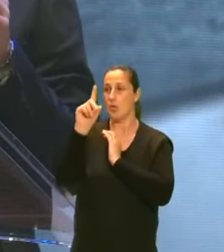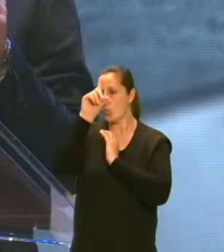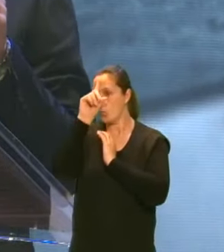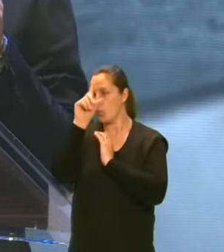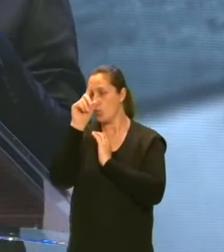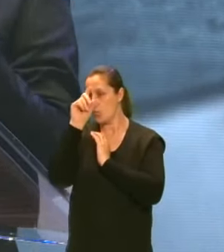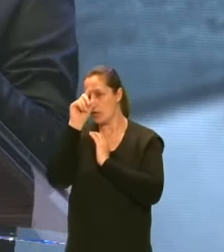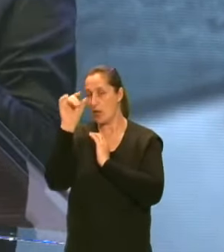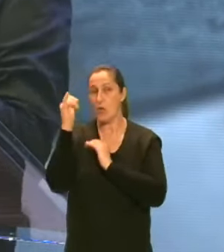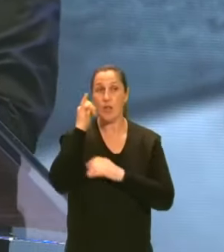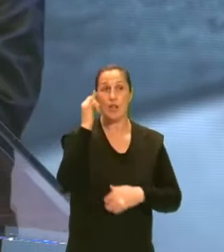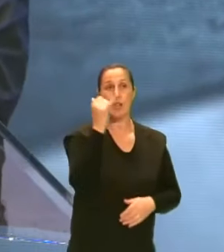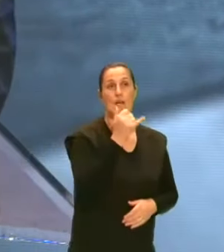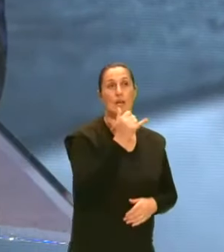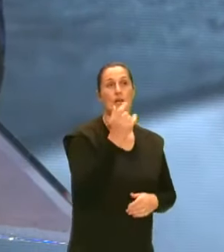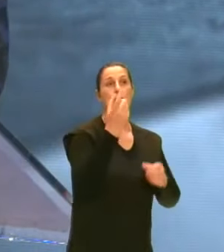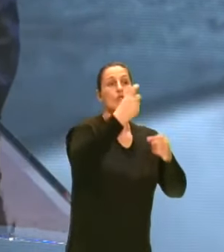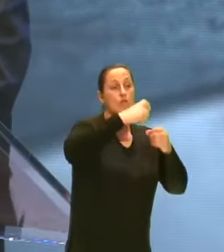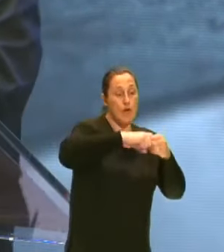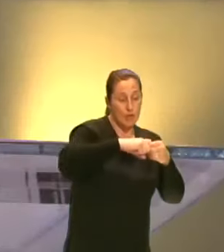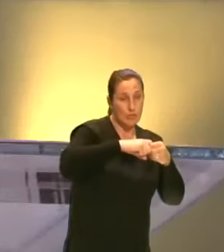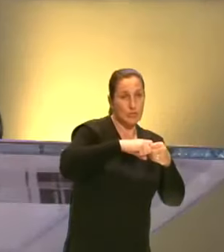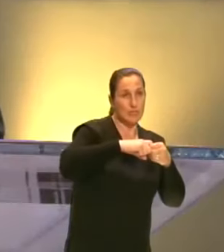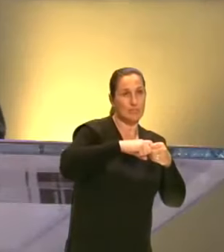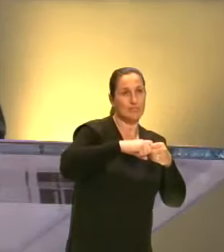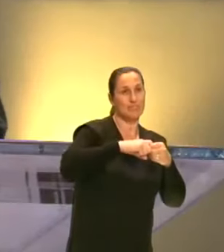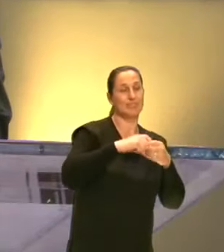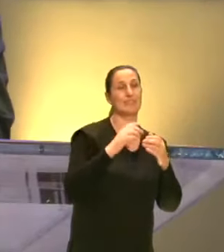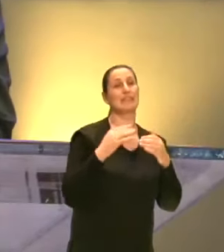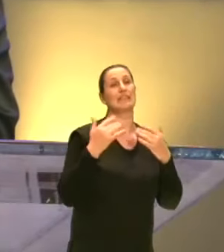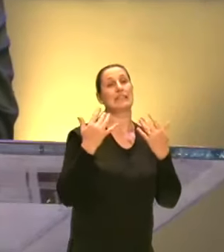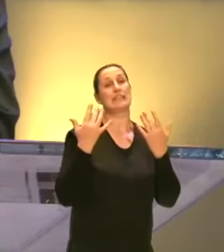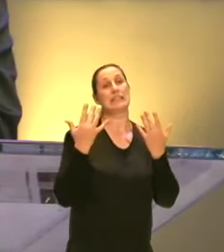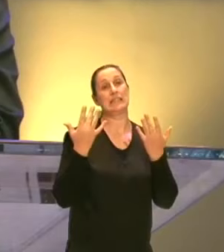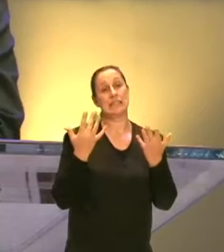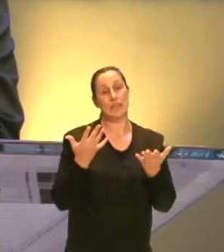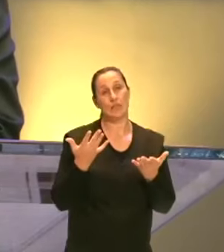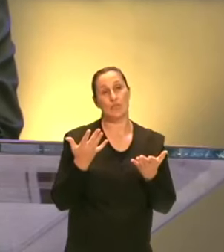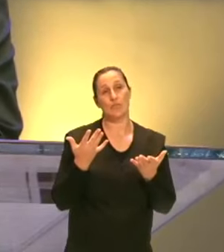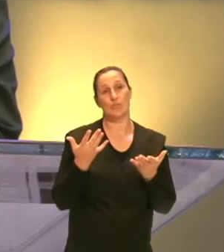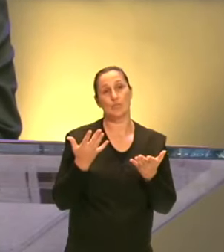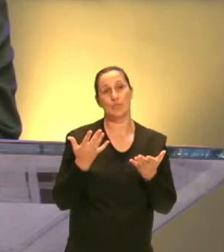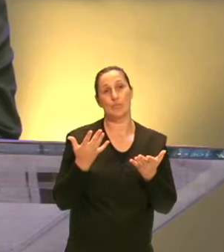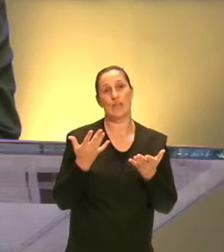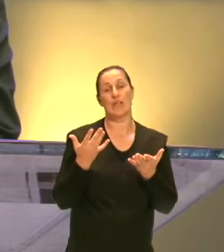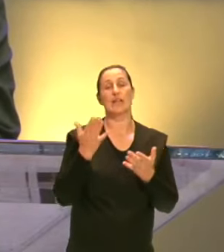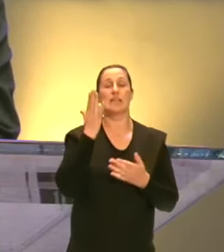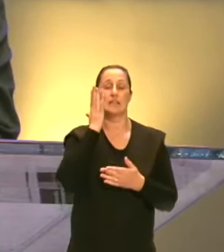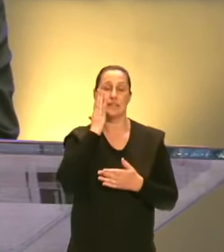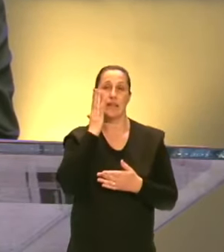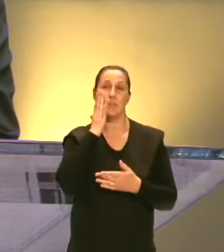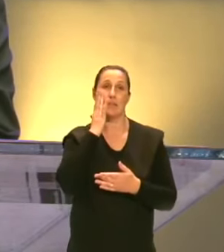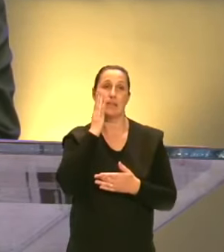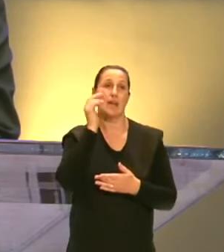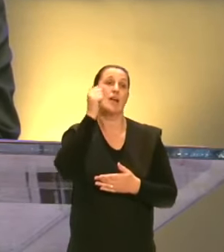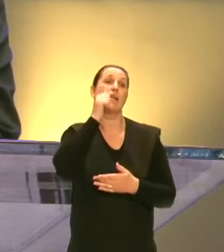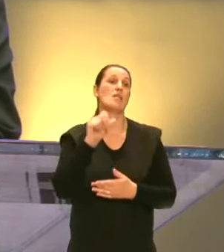Então ele vai receber a notícia de que a sua irmã havia morrido.